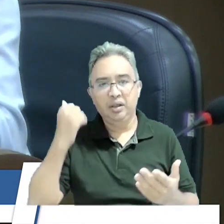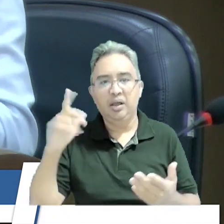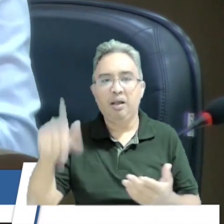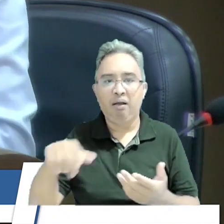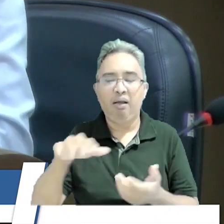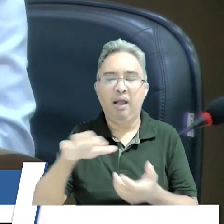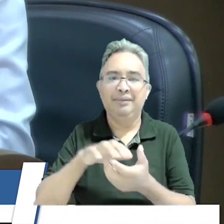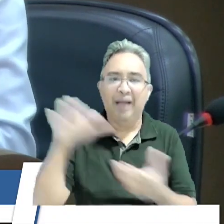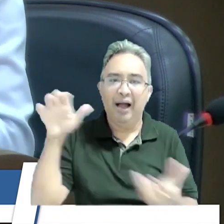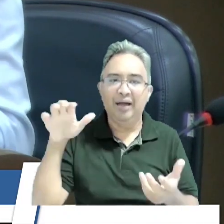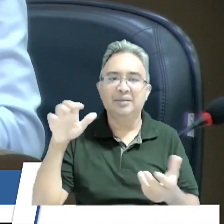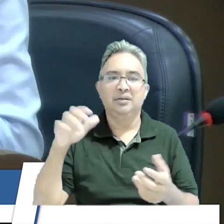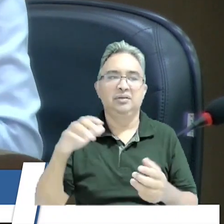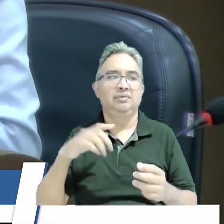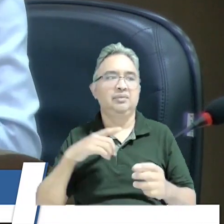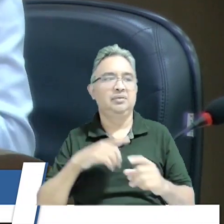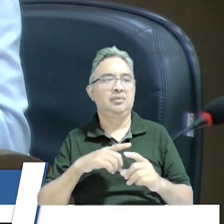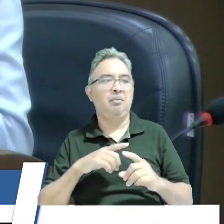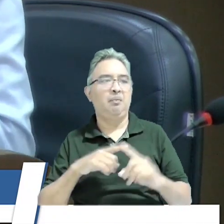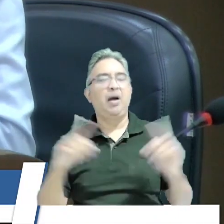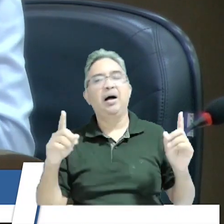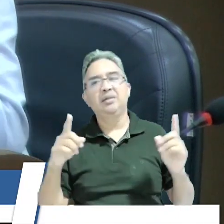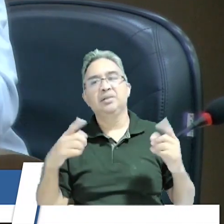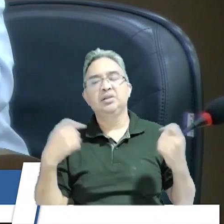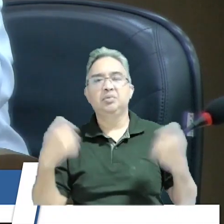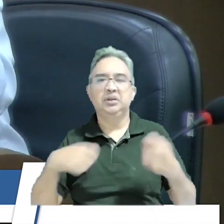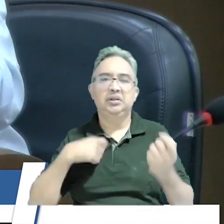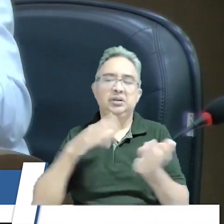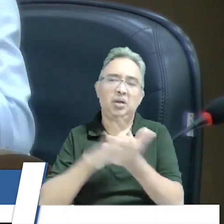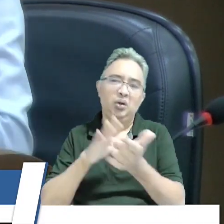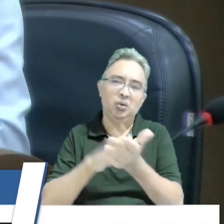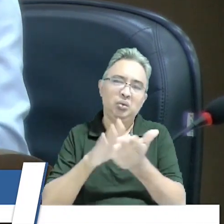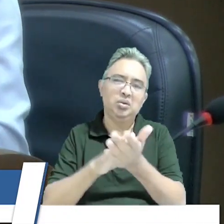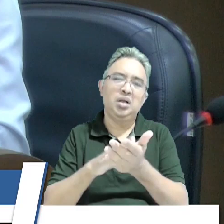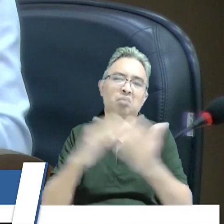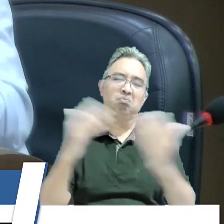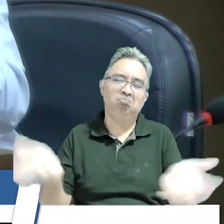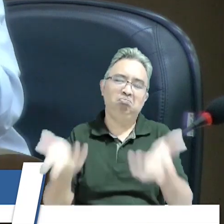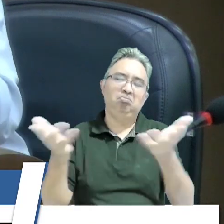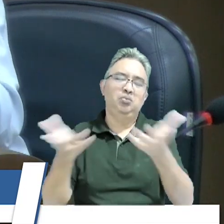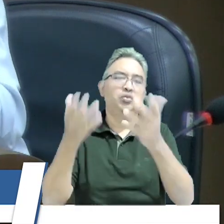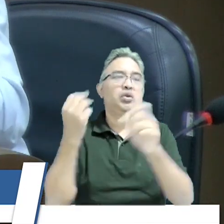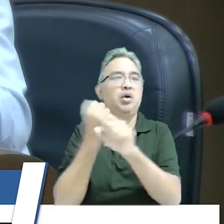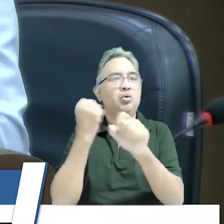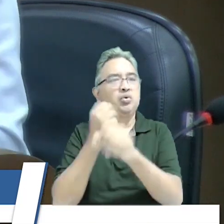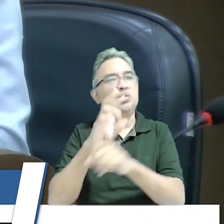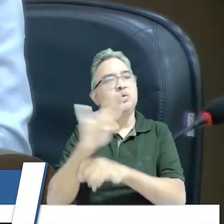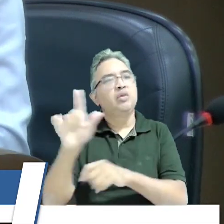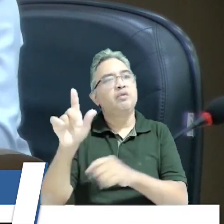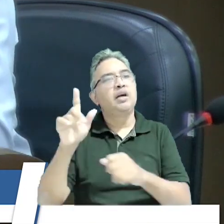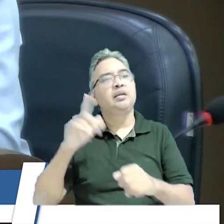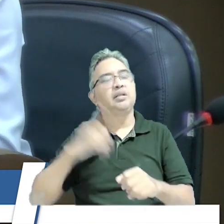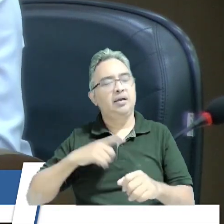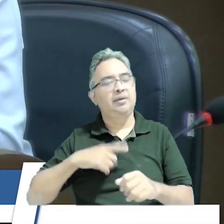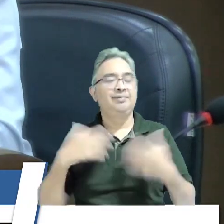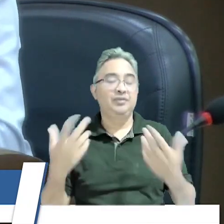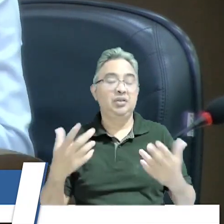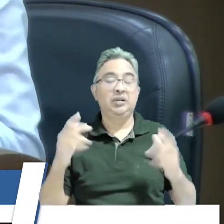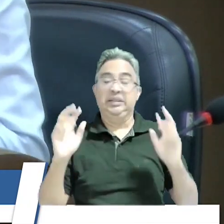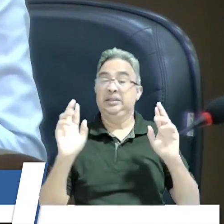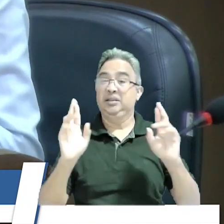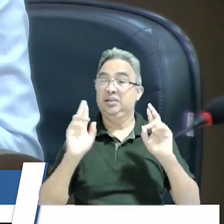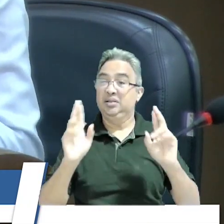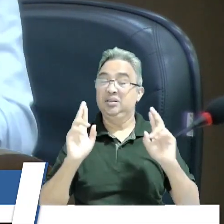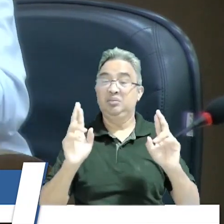a gente tem que elogiar e vangloriar a obra que vai ser realizada. E a gente espera que isso seja feito em